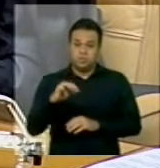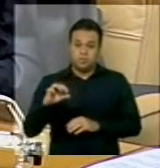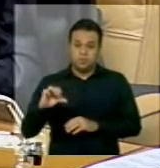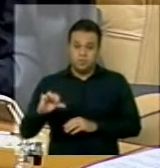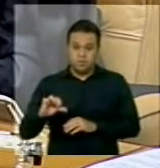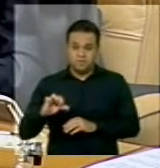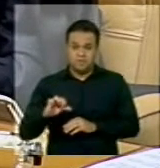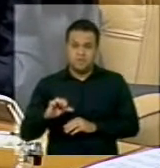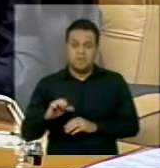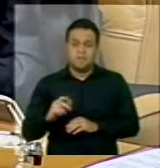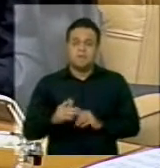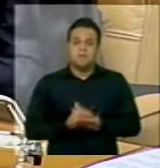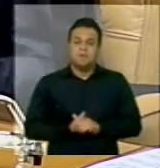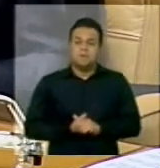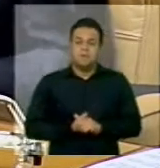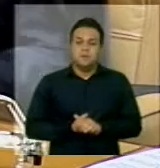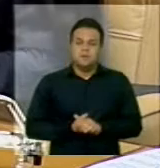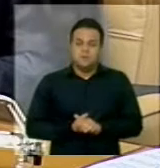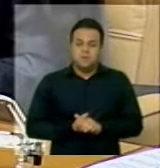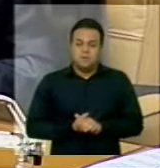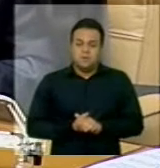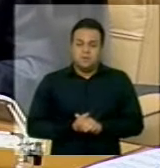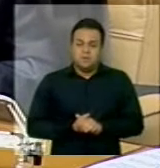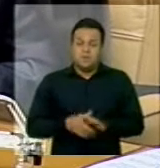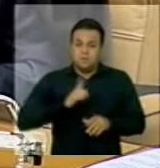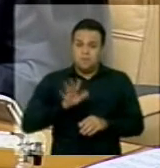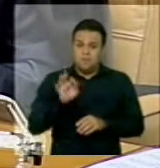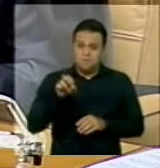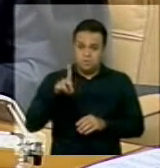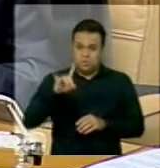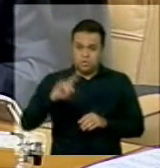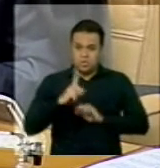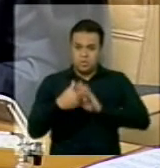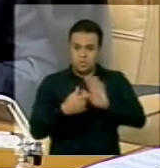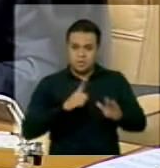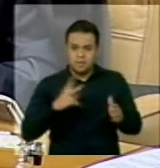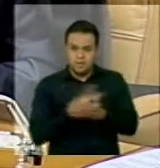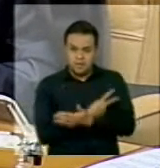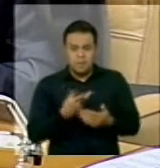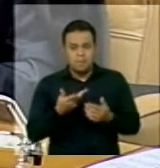regularização fundiária, aponta o que entende ser um erro material na petição